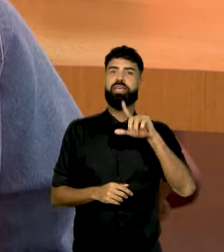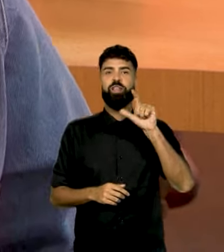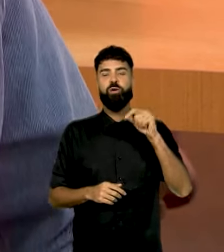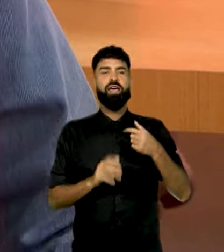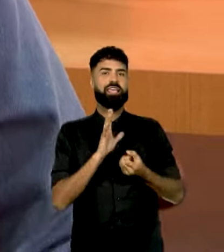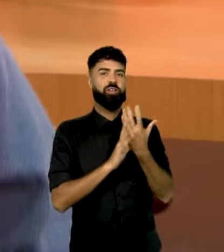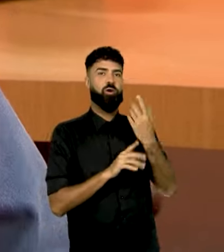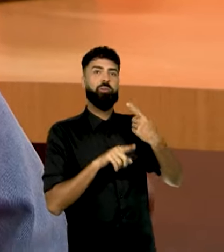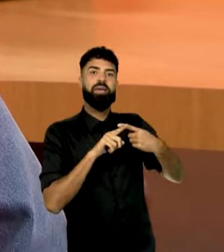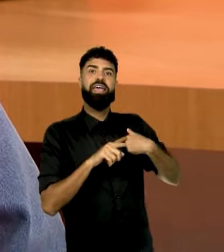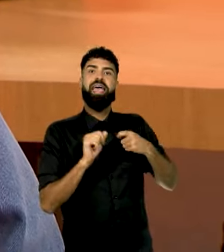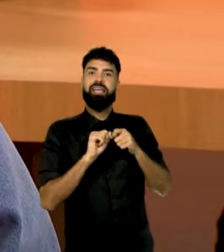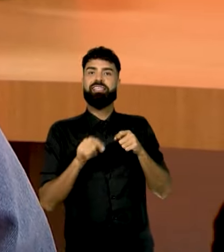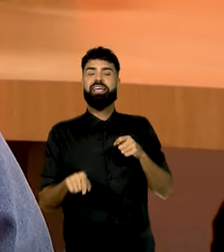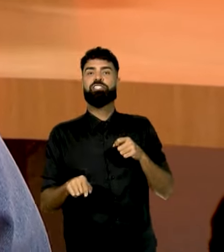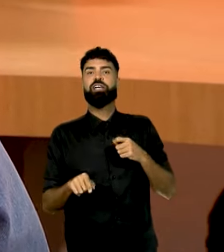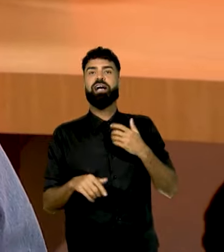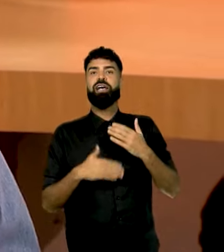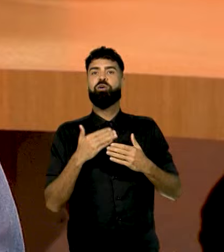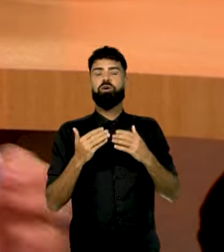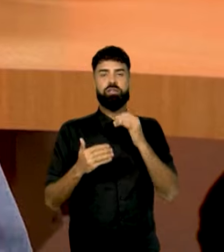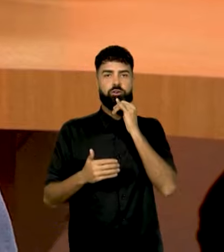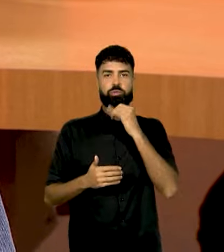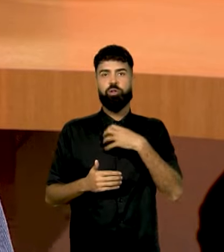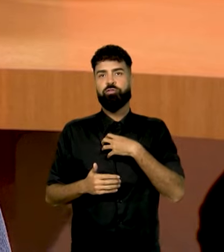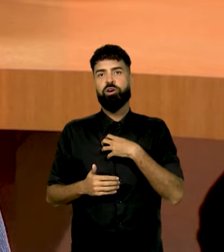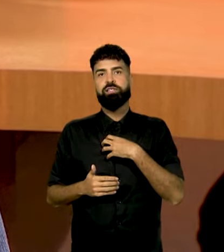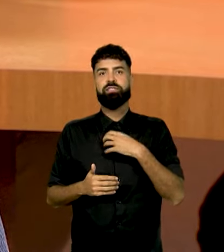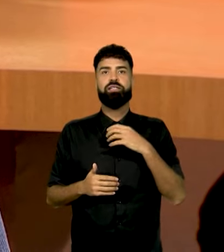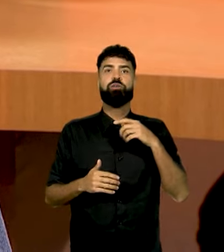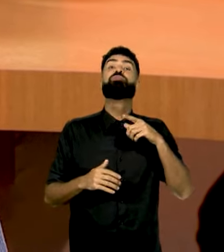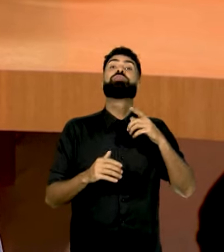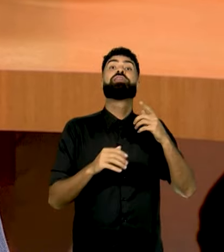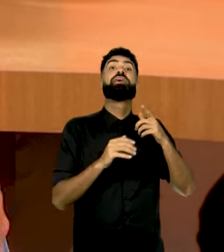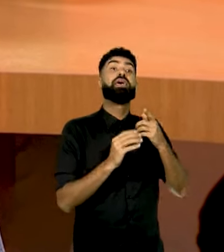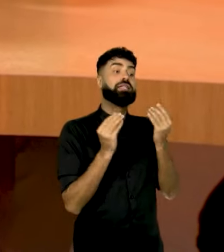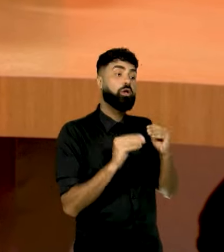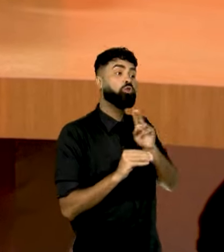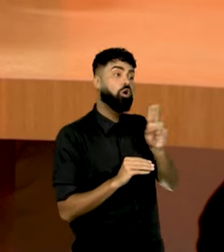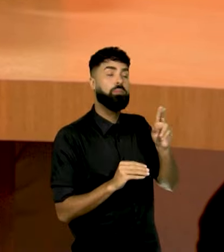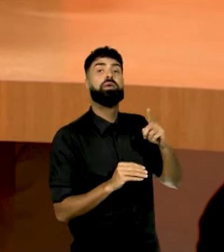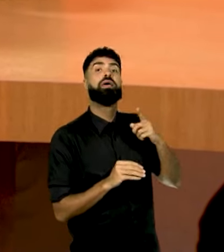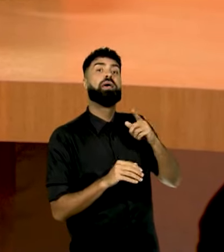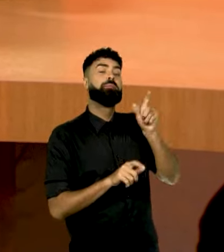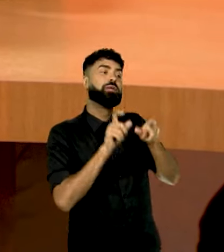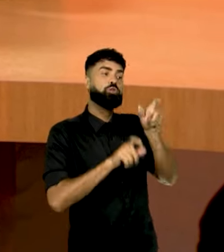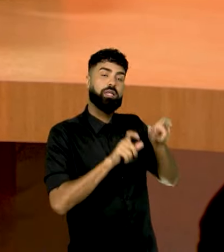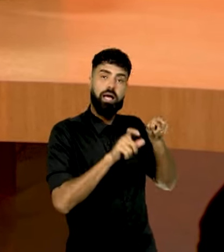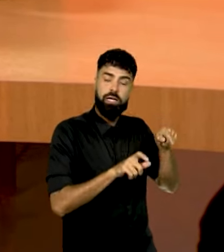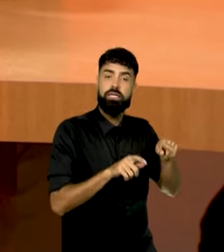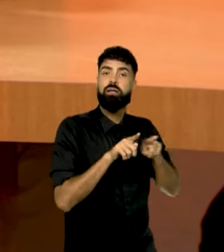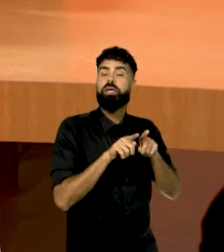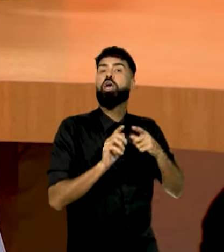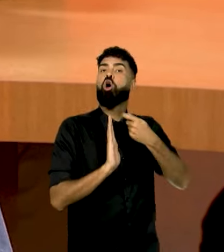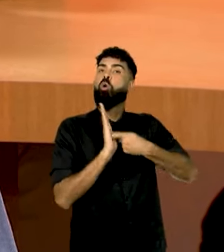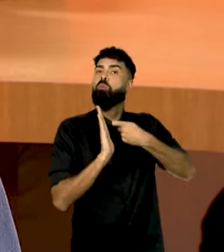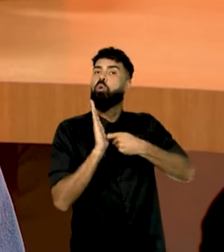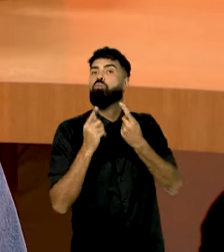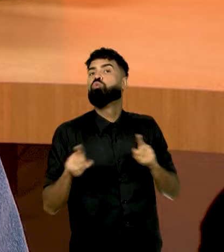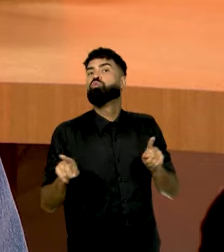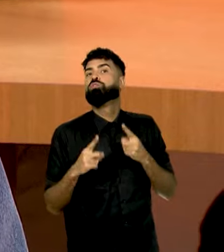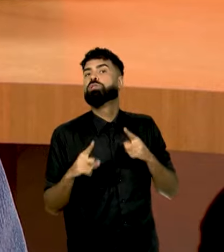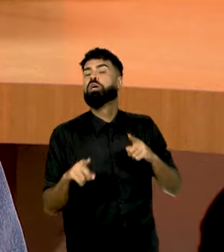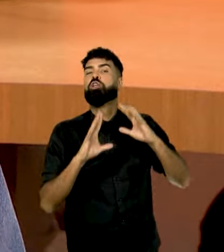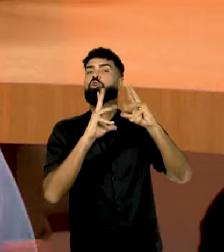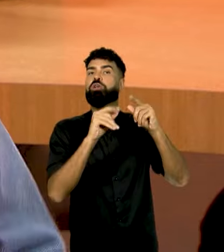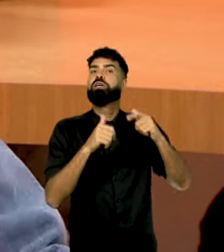ele que desenhou o Bita pela primeira vez, gente. Ele batizou o personagem e a partir daí passou a compor todas as músicas que